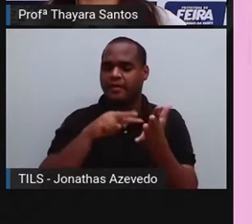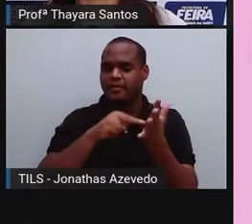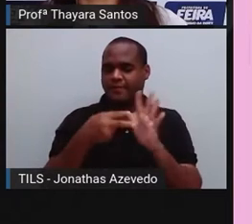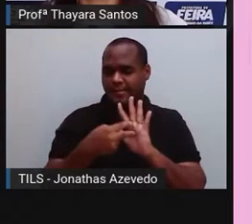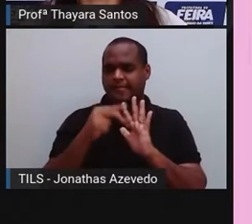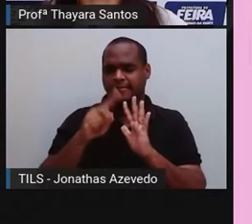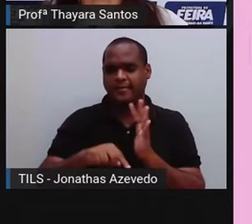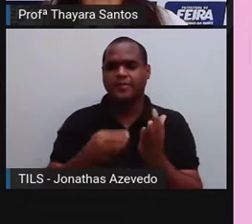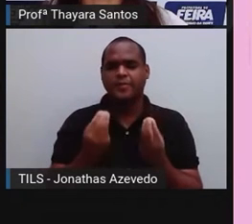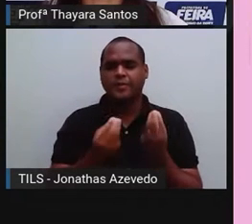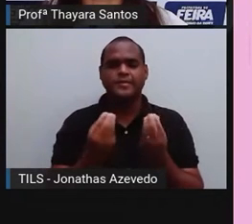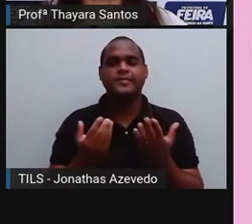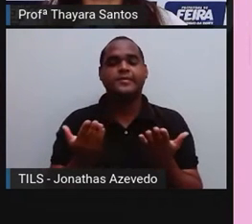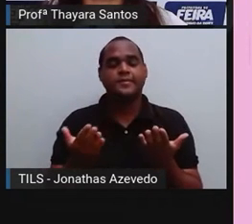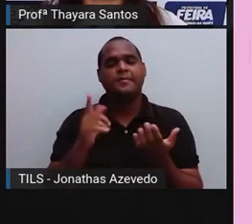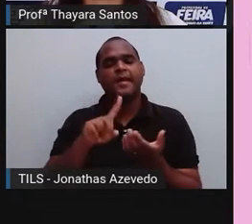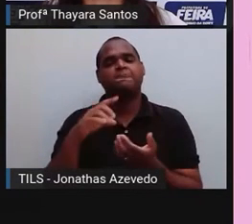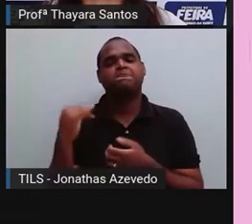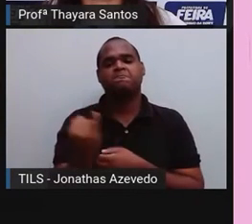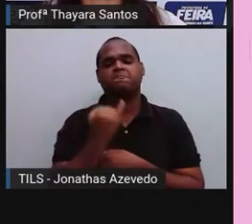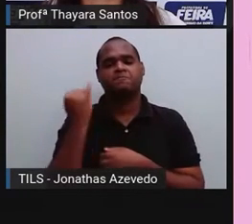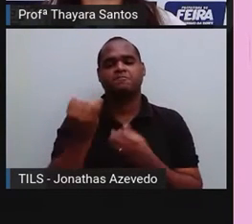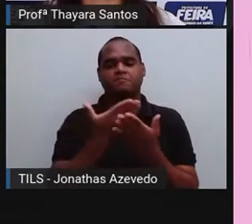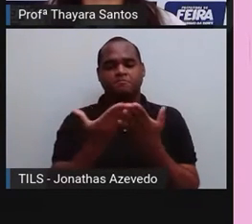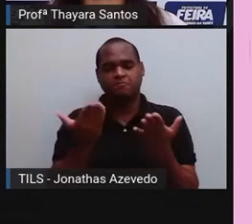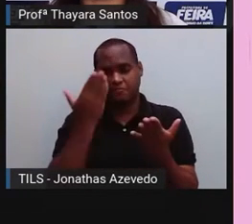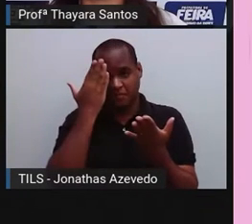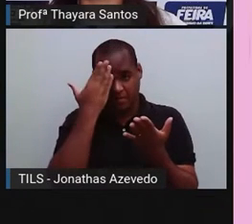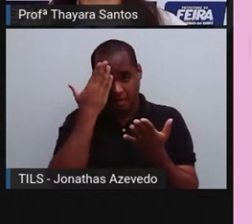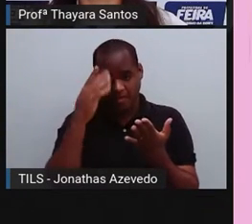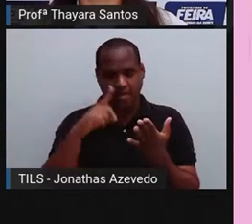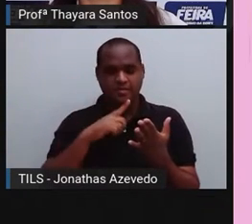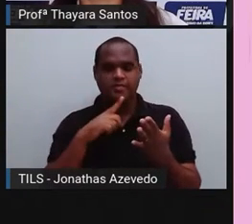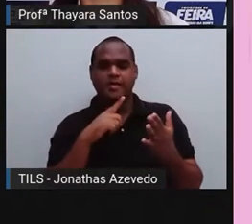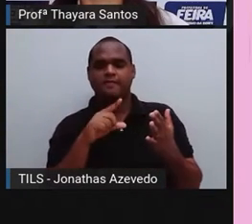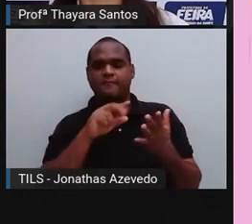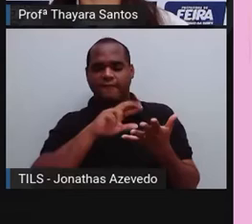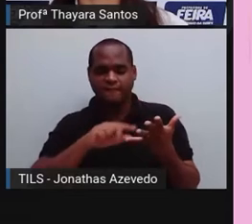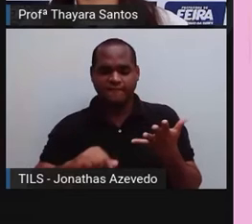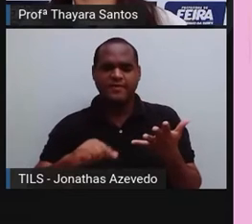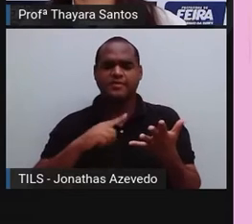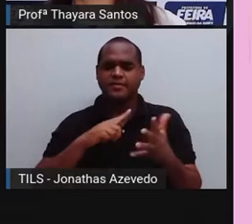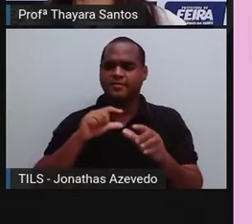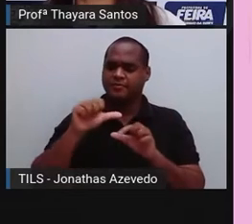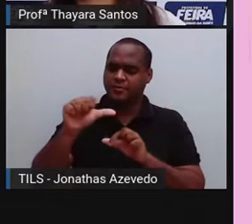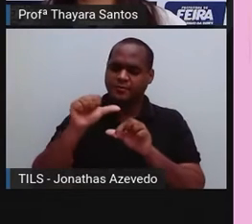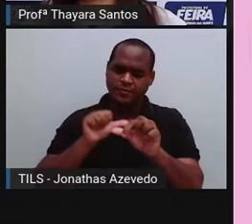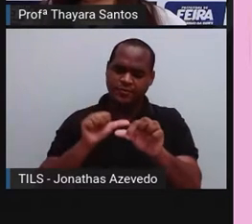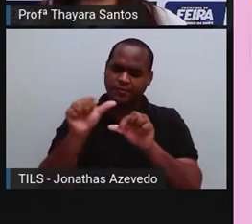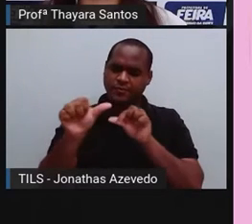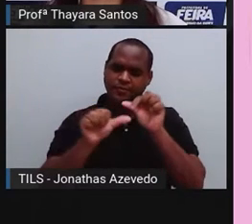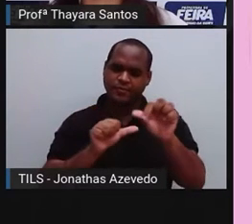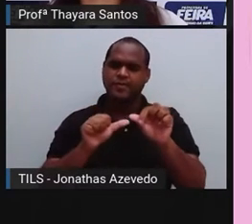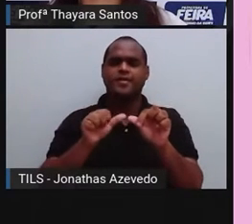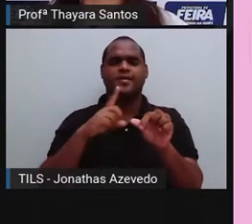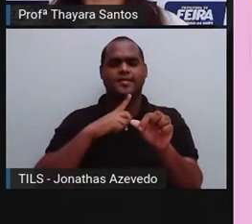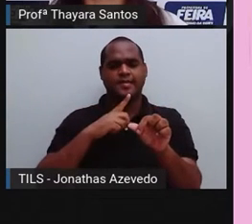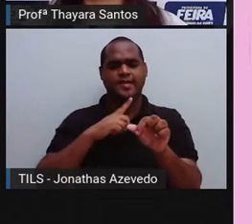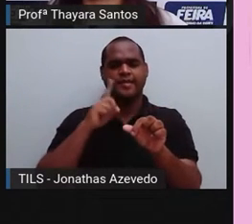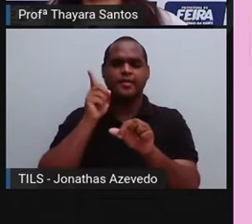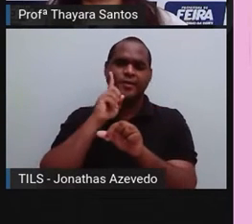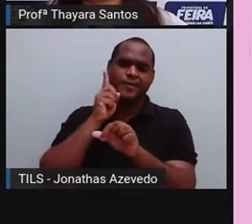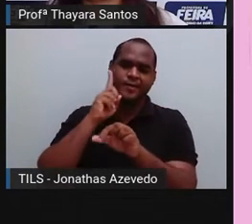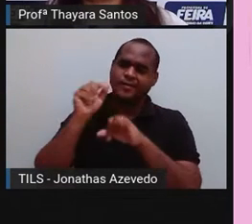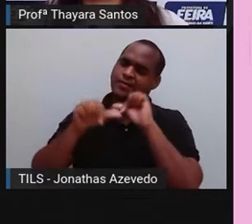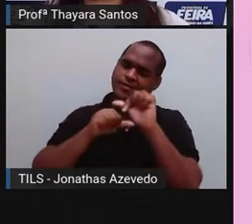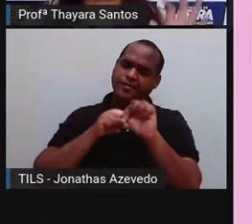matéria. E importante é que a gente saiba que essa matéria, ela vive se transformando o tempo todo, ela vive mudando o